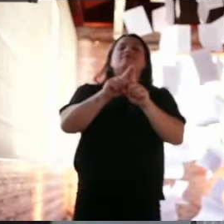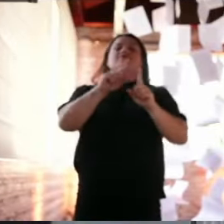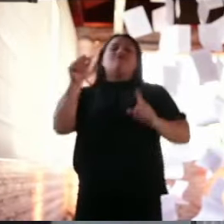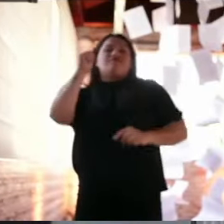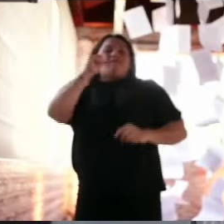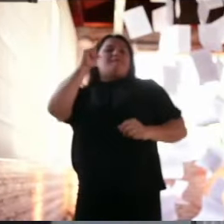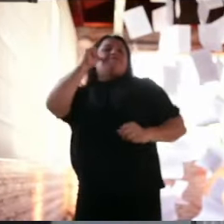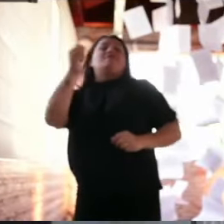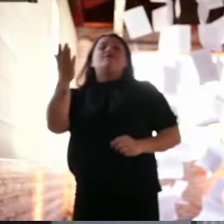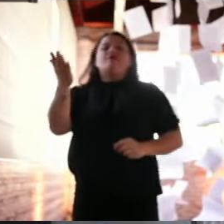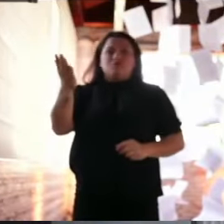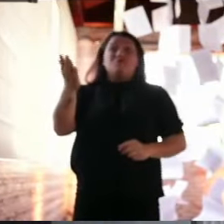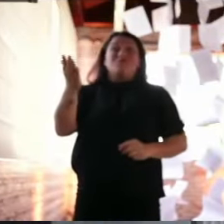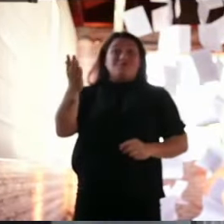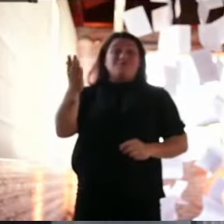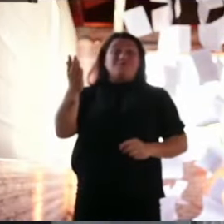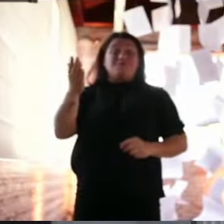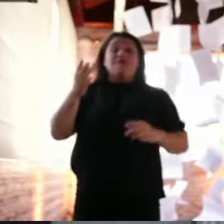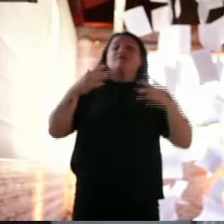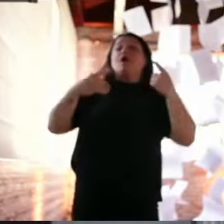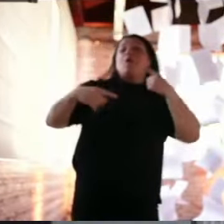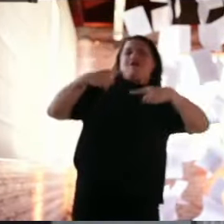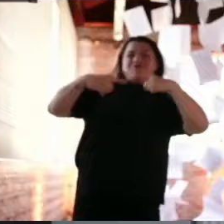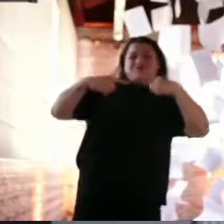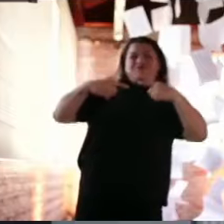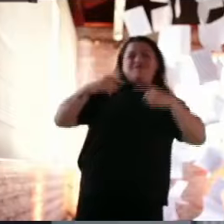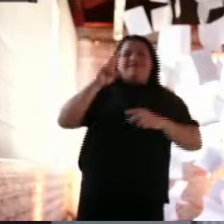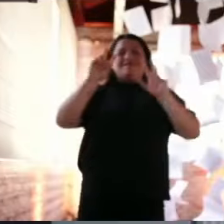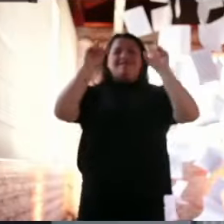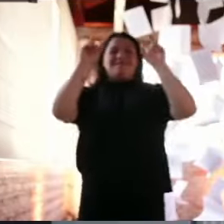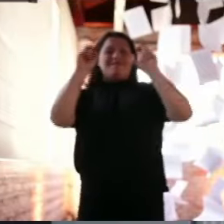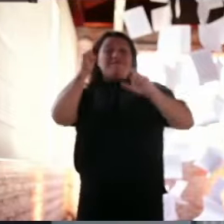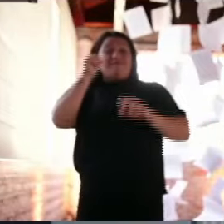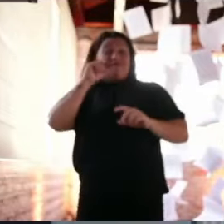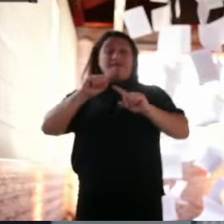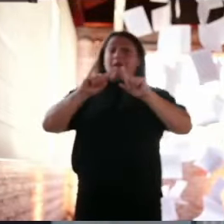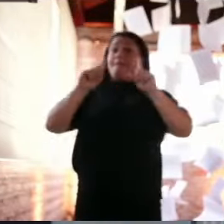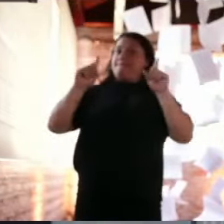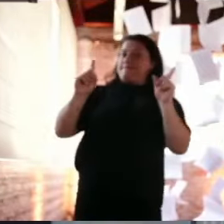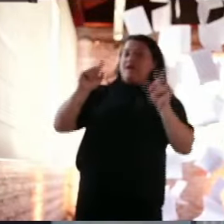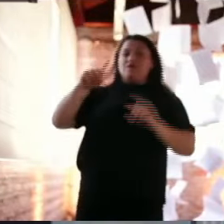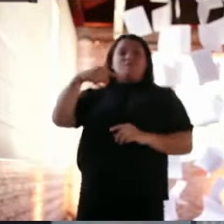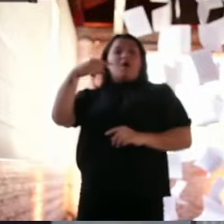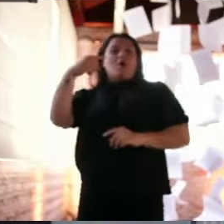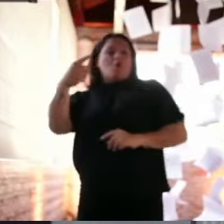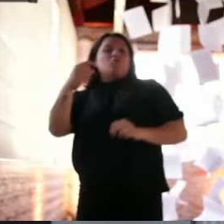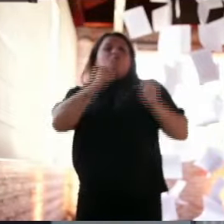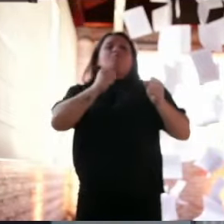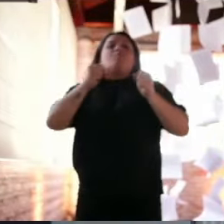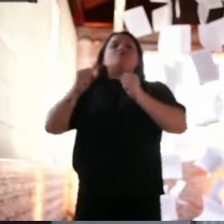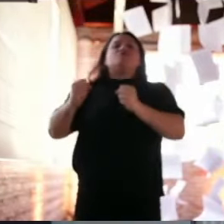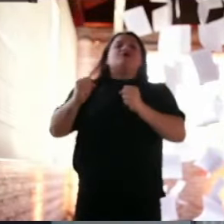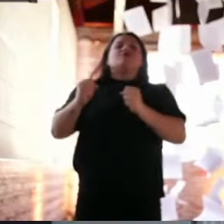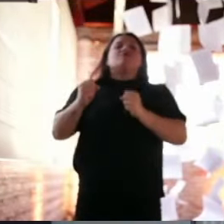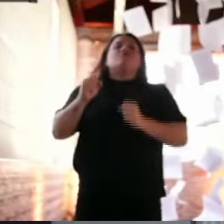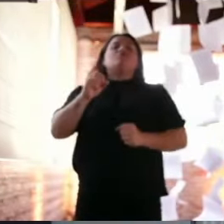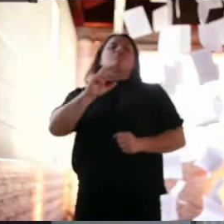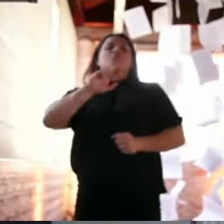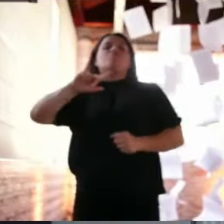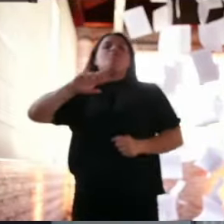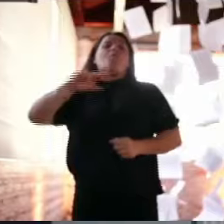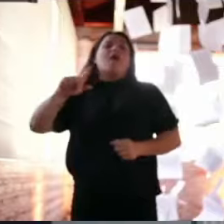femininos a discutiram o nome feminino tá mas uma outra ordem de poder que não seja de uma alta